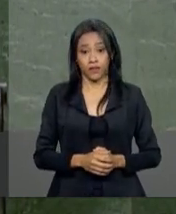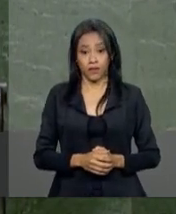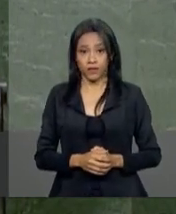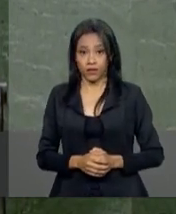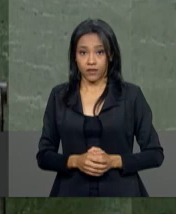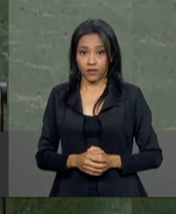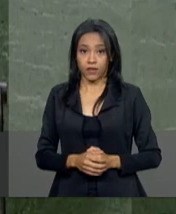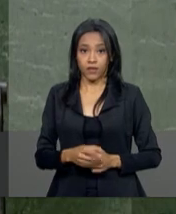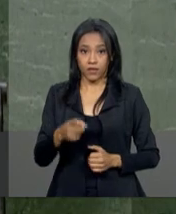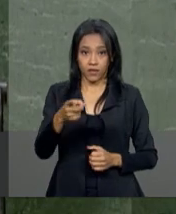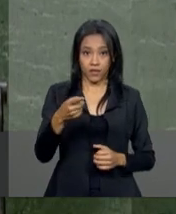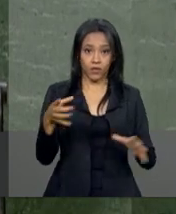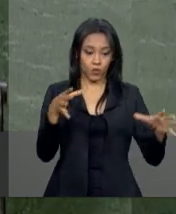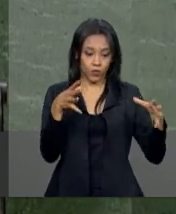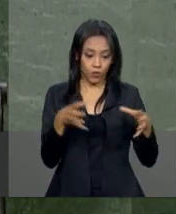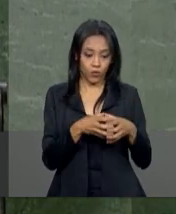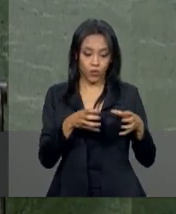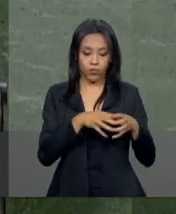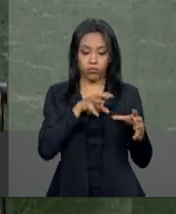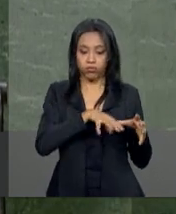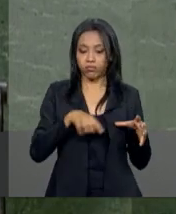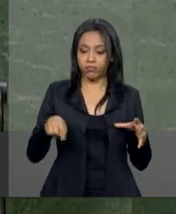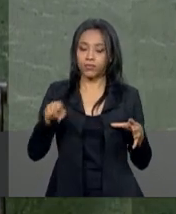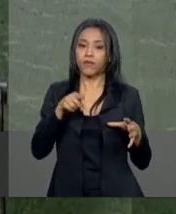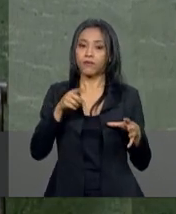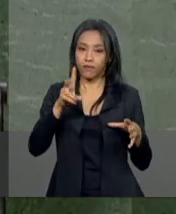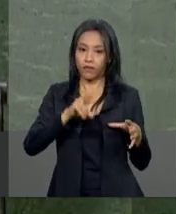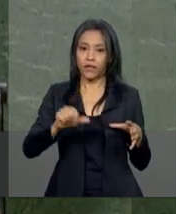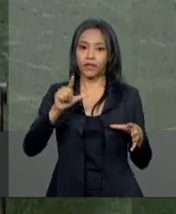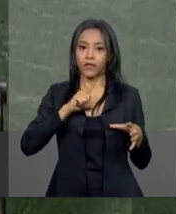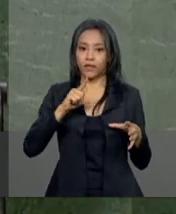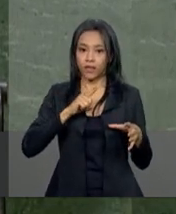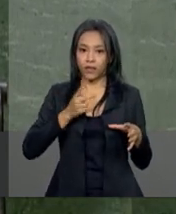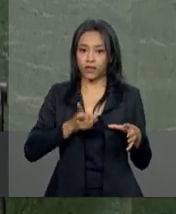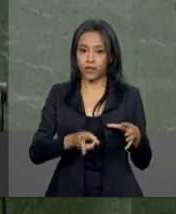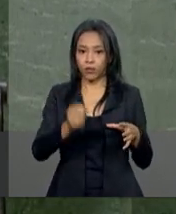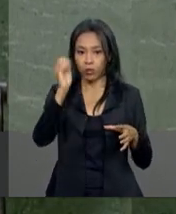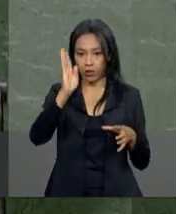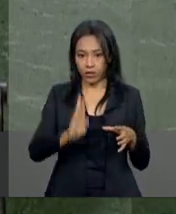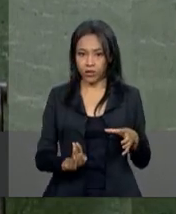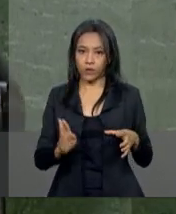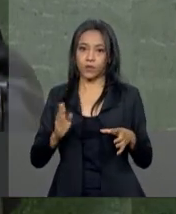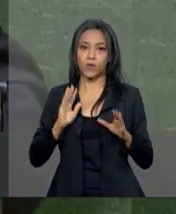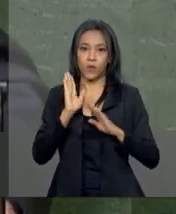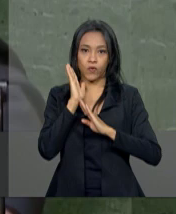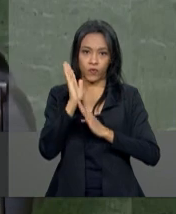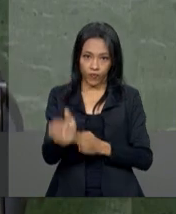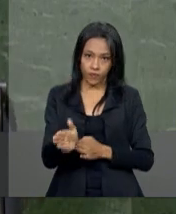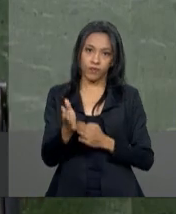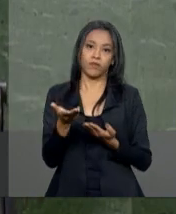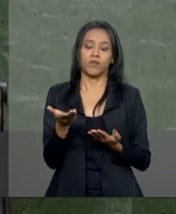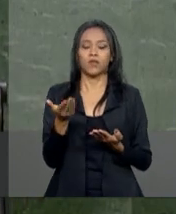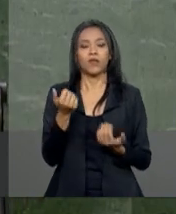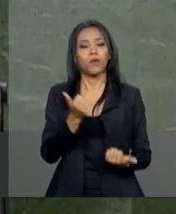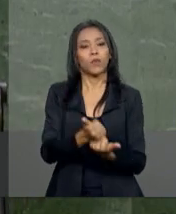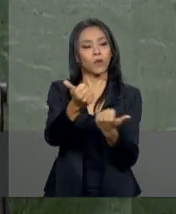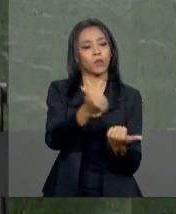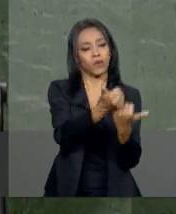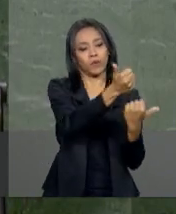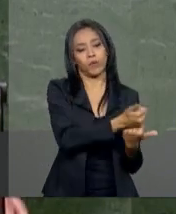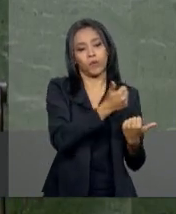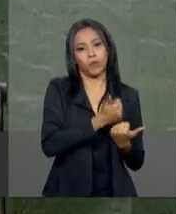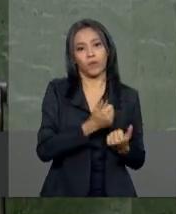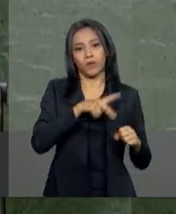sabem que têm e terão sempre do brasil um firme aliado da cooperação entre as